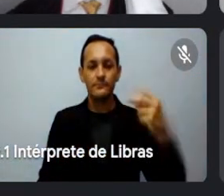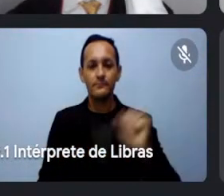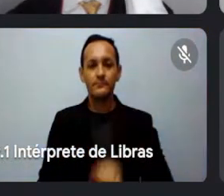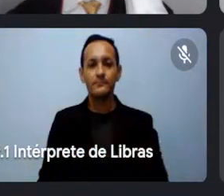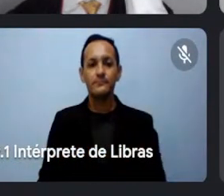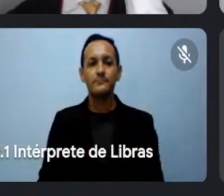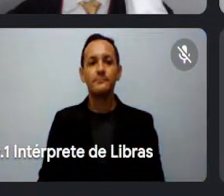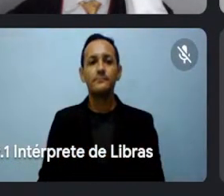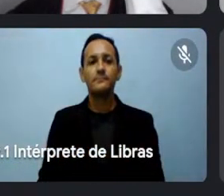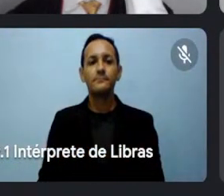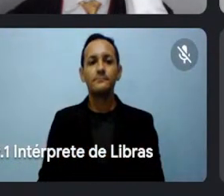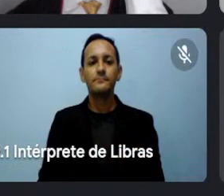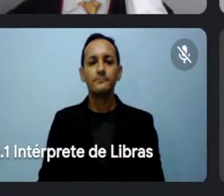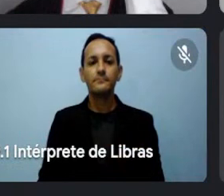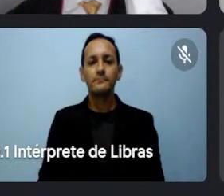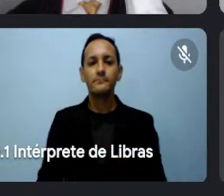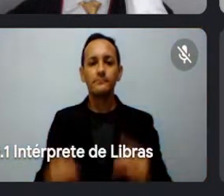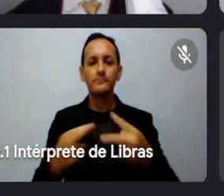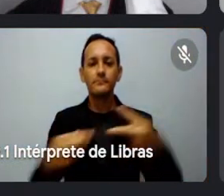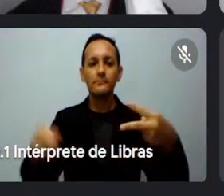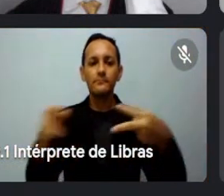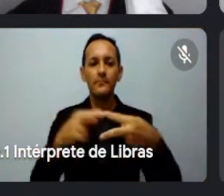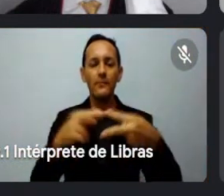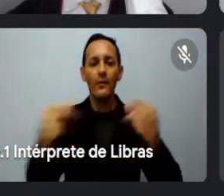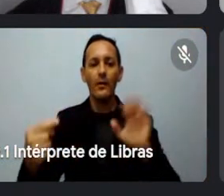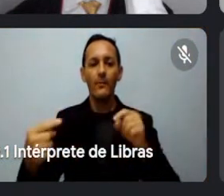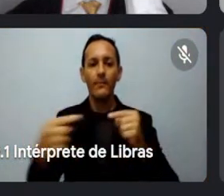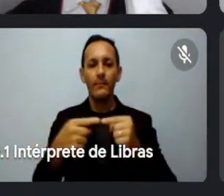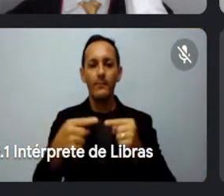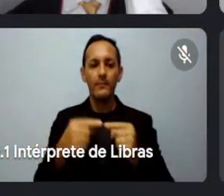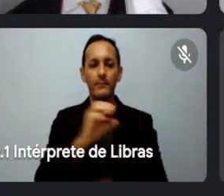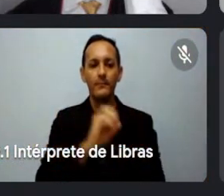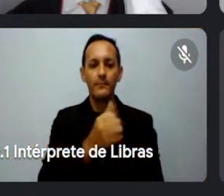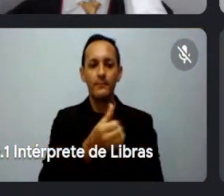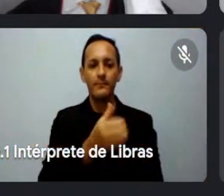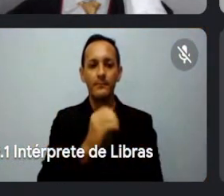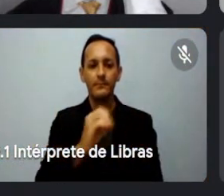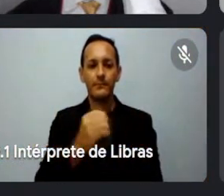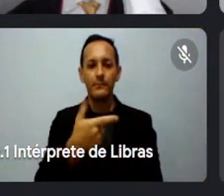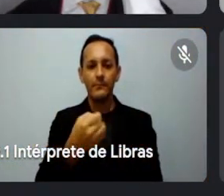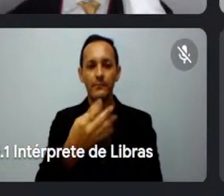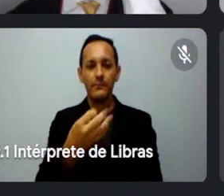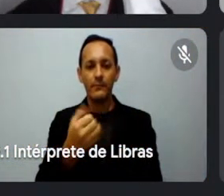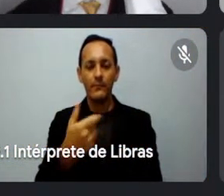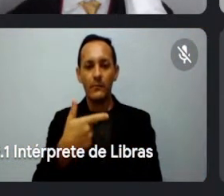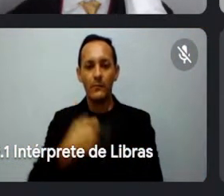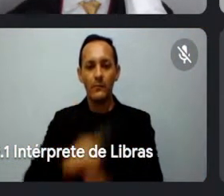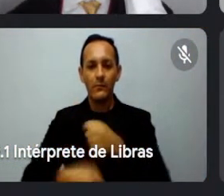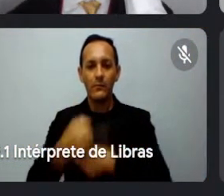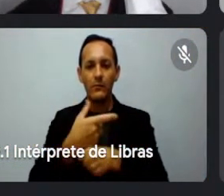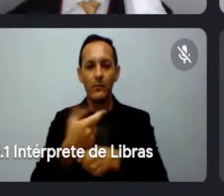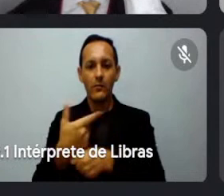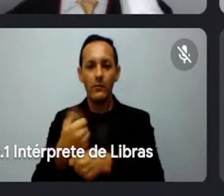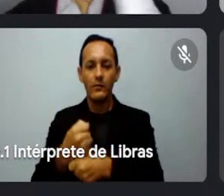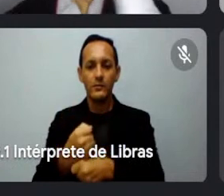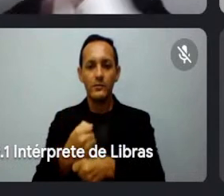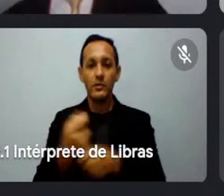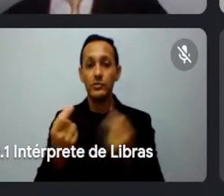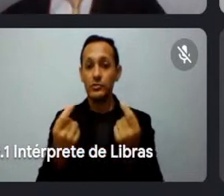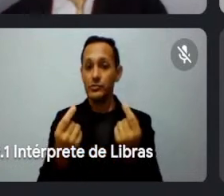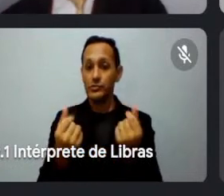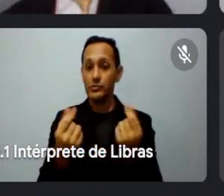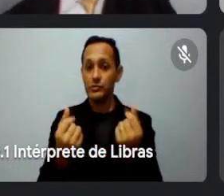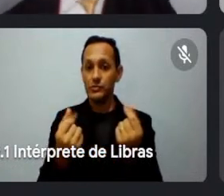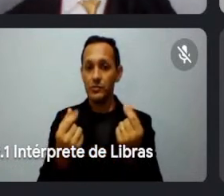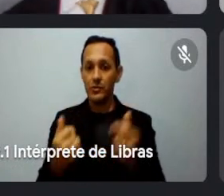oi oi tem dois ao recurso eleitoral nº zero 600 415 22020 prestação de contas de candidato cargo